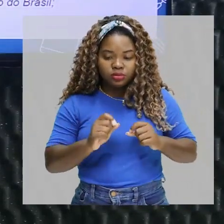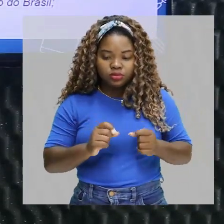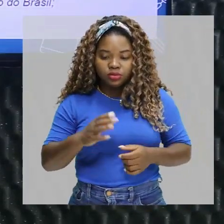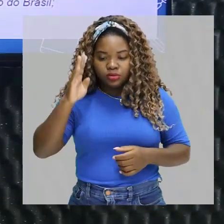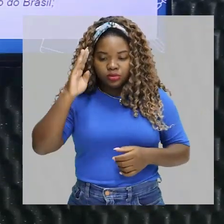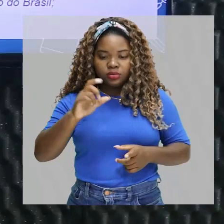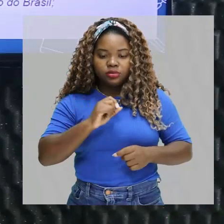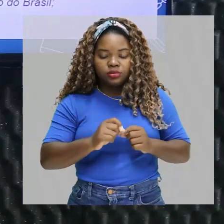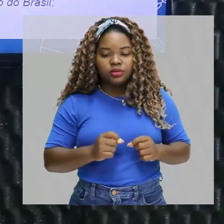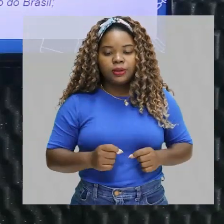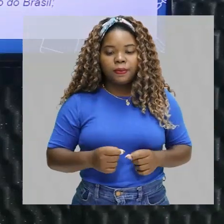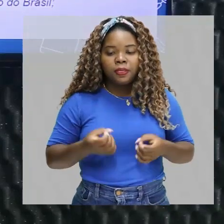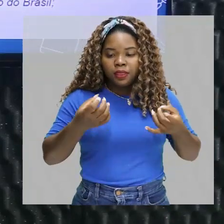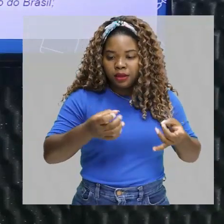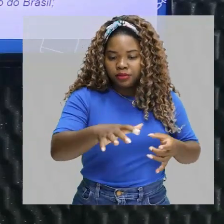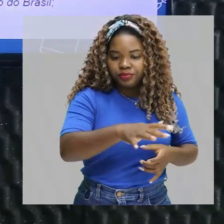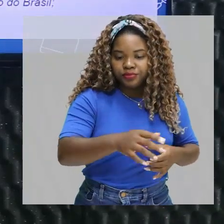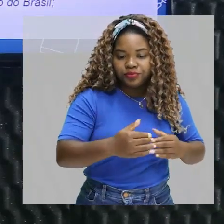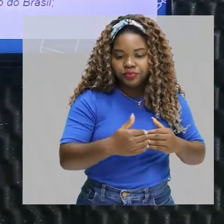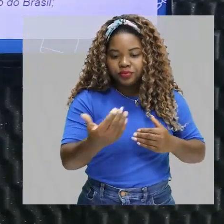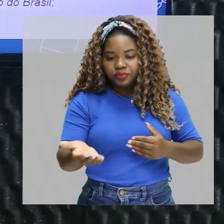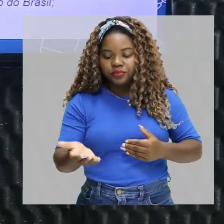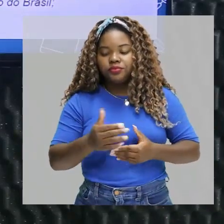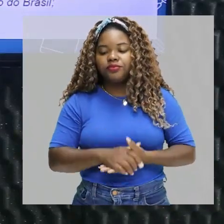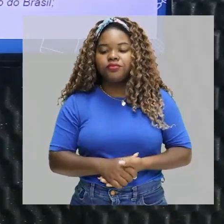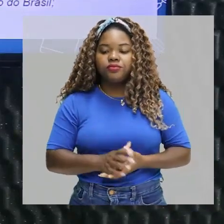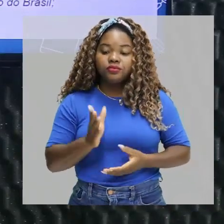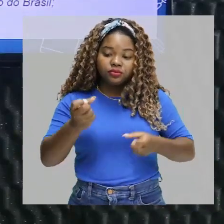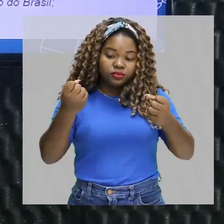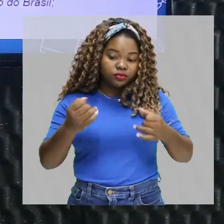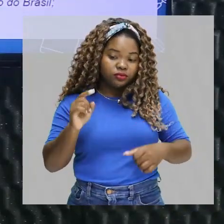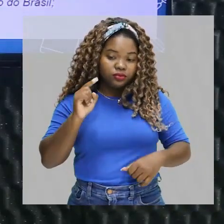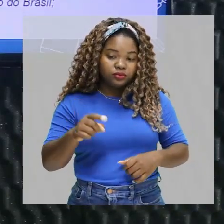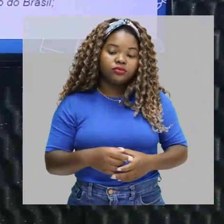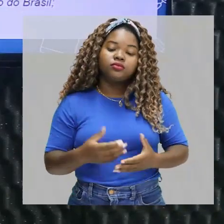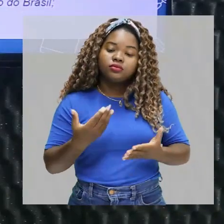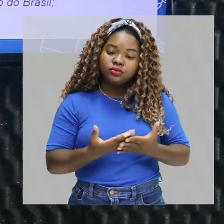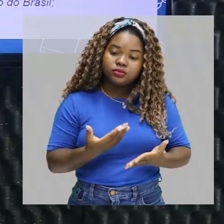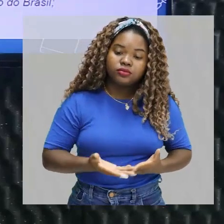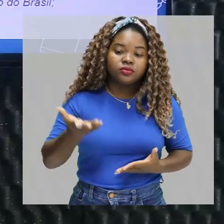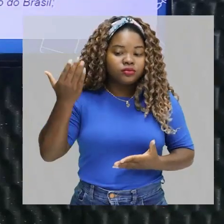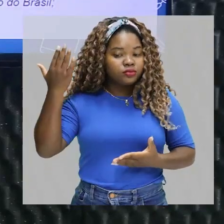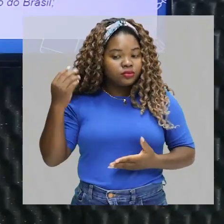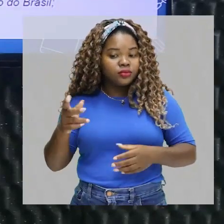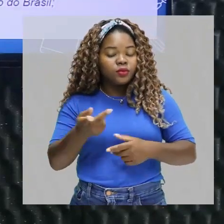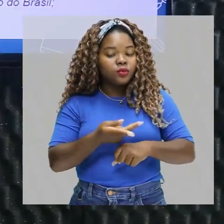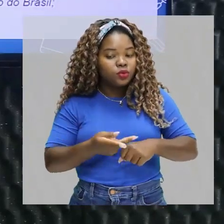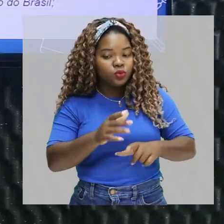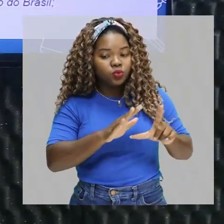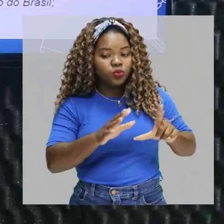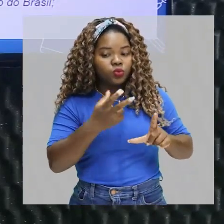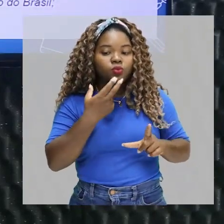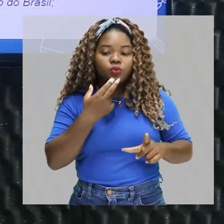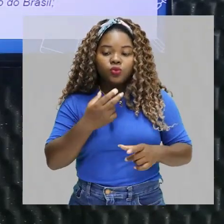para abastecer o mercado externo galera tá certo aí já falamos sobre isso inclusive se quiser aprofundar procura aí na plataforma